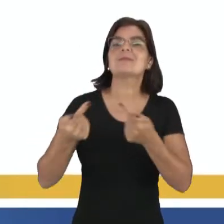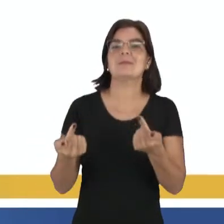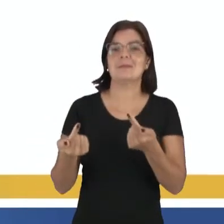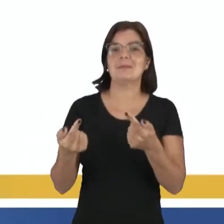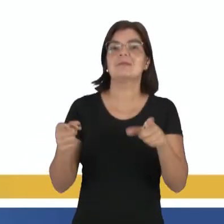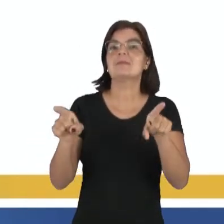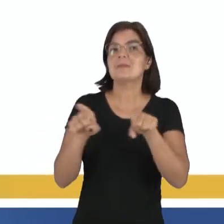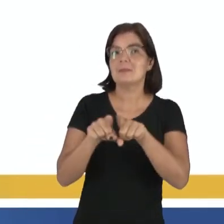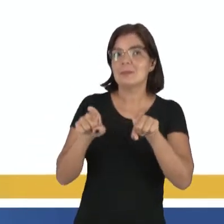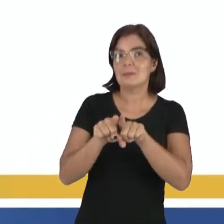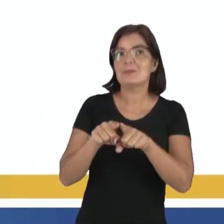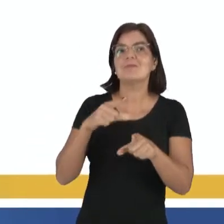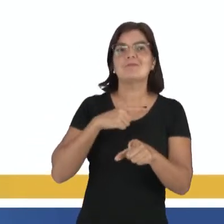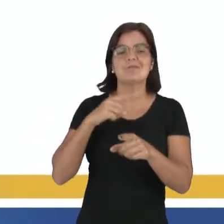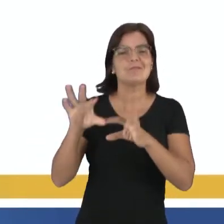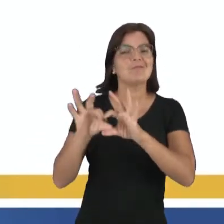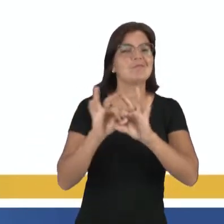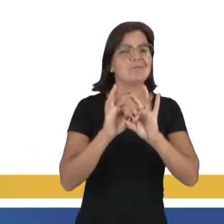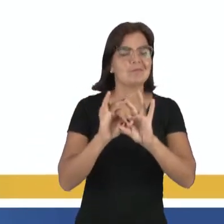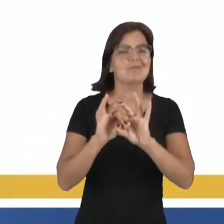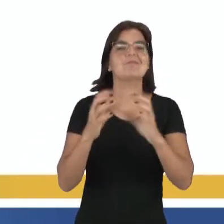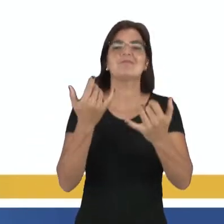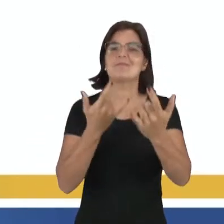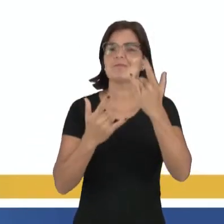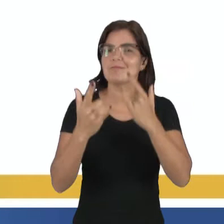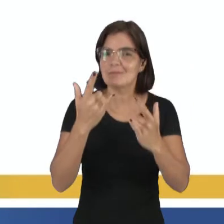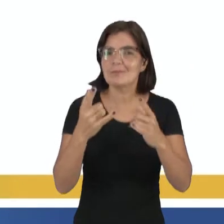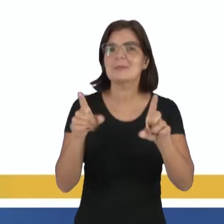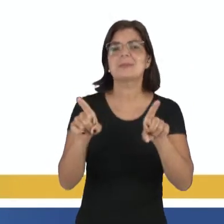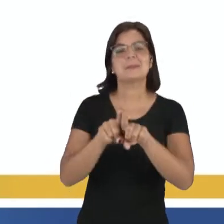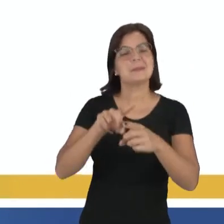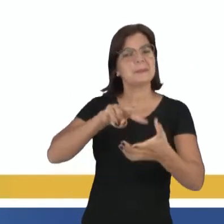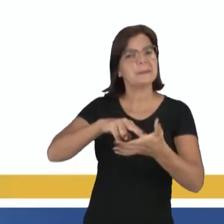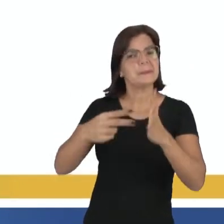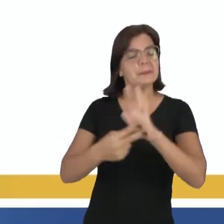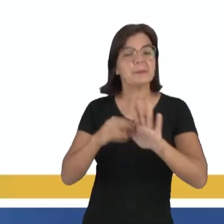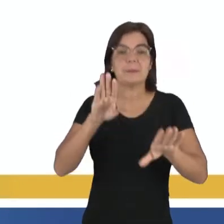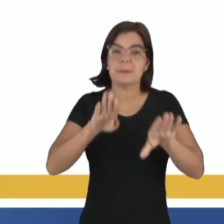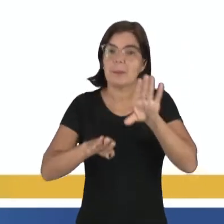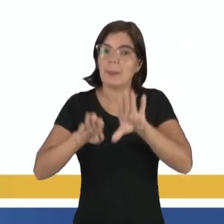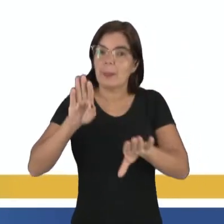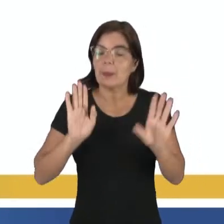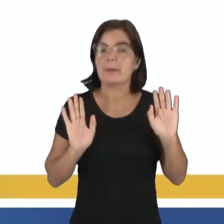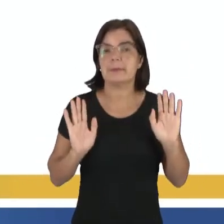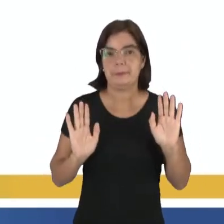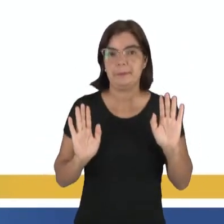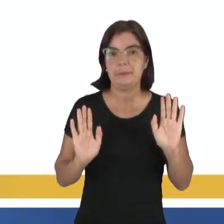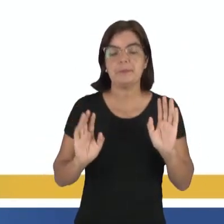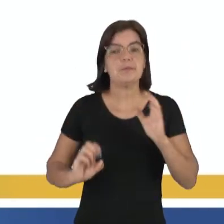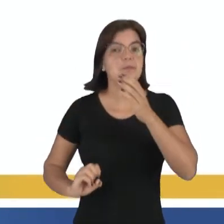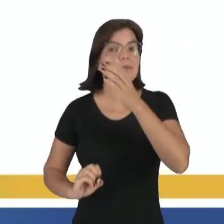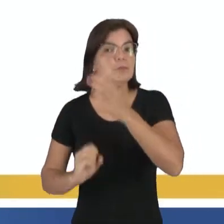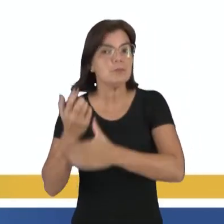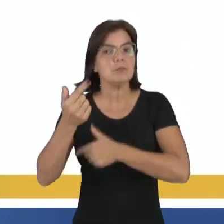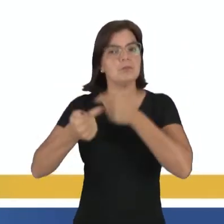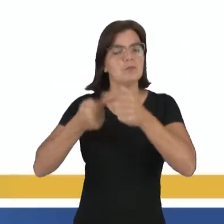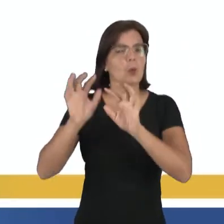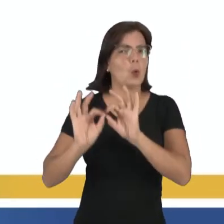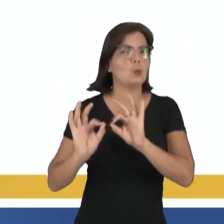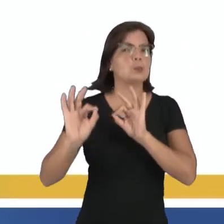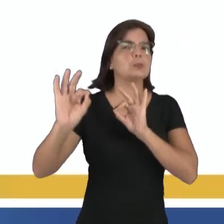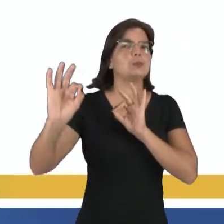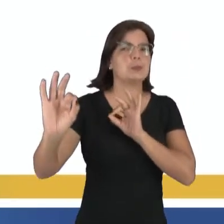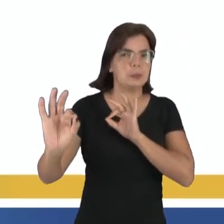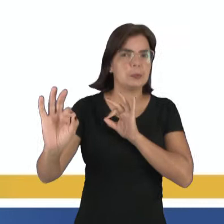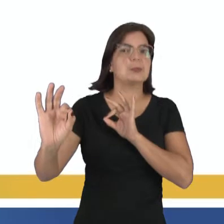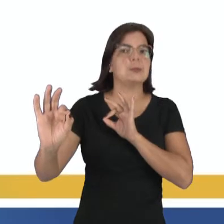de matéria-prima. Fatores locacionais atraem, ou seja, muitas das vezes a matéria-prima está longe,